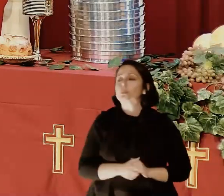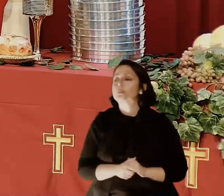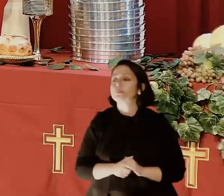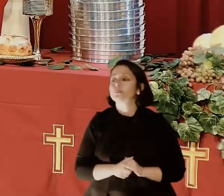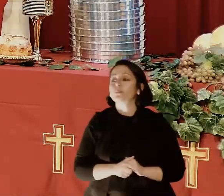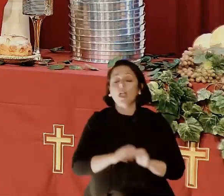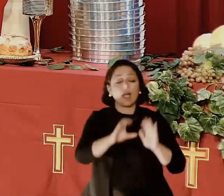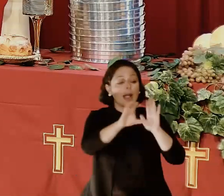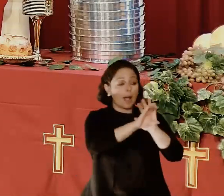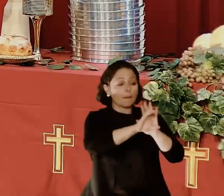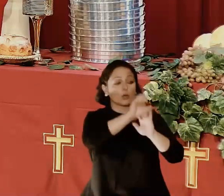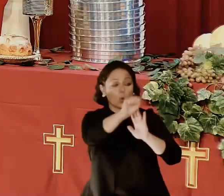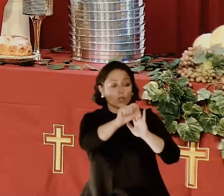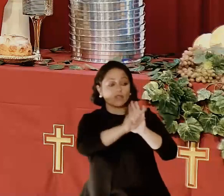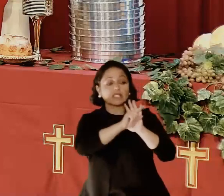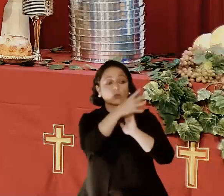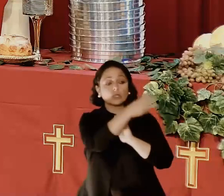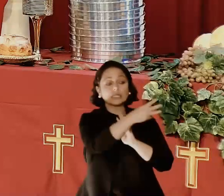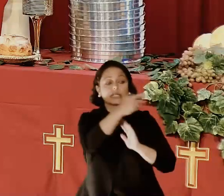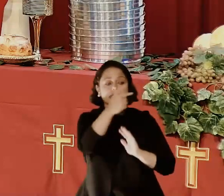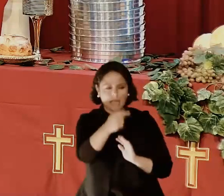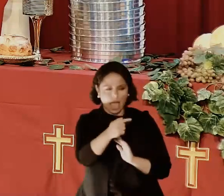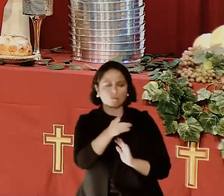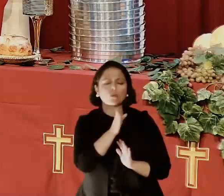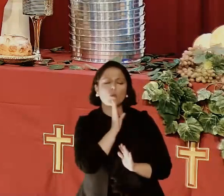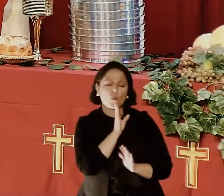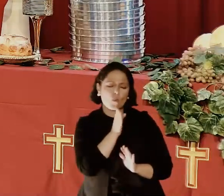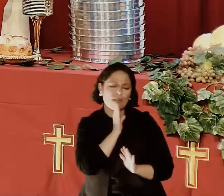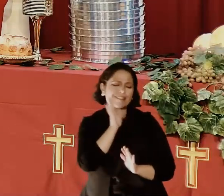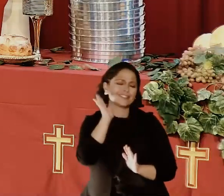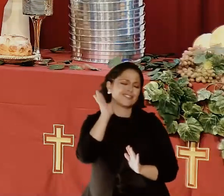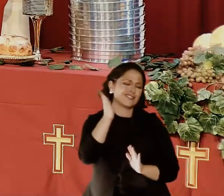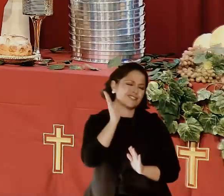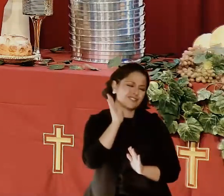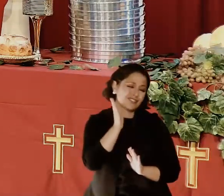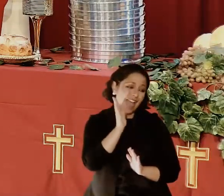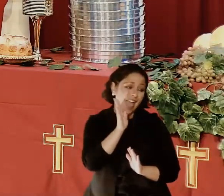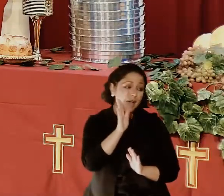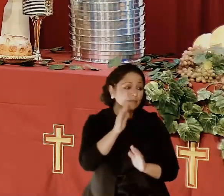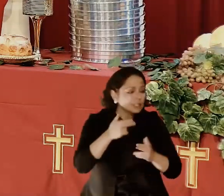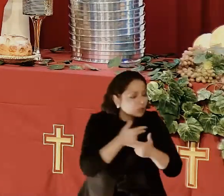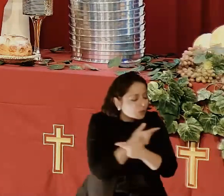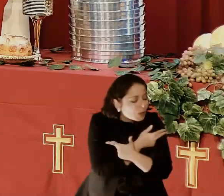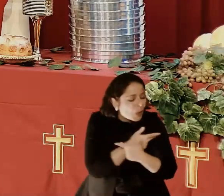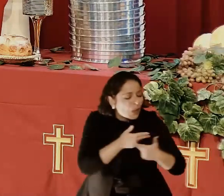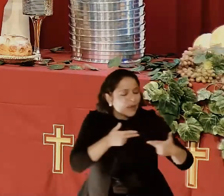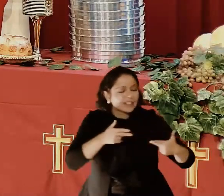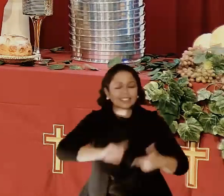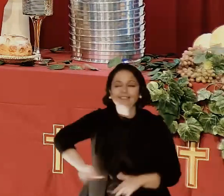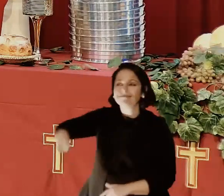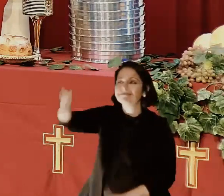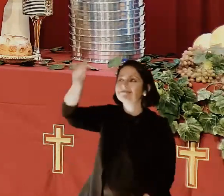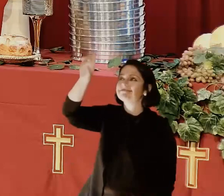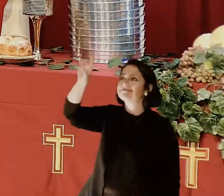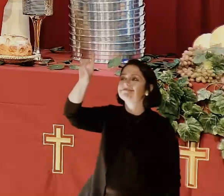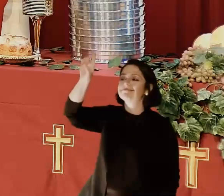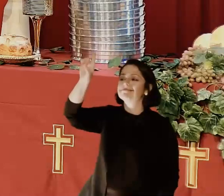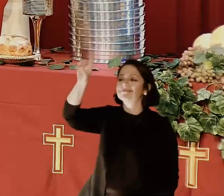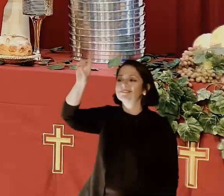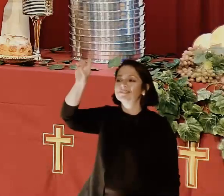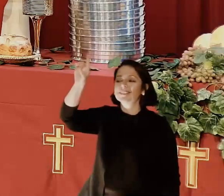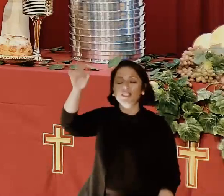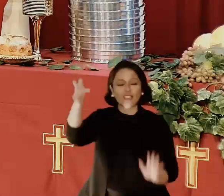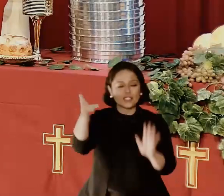versículo 37, que é tão conhecido de todos nós, ele vai dizer: mas em todas estas coisas, todos os